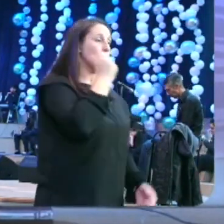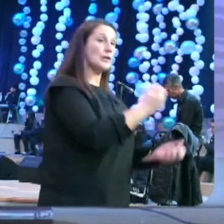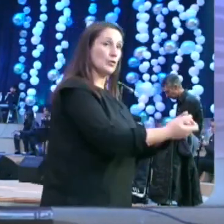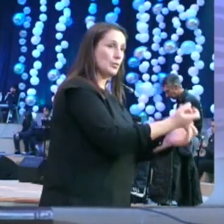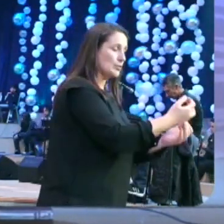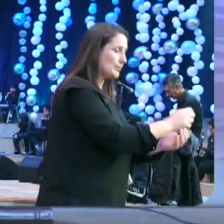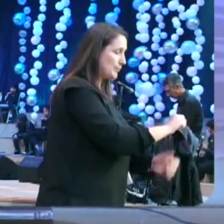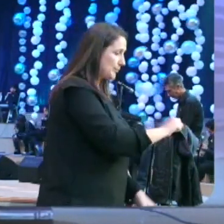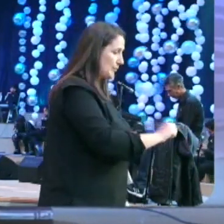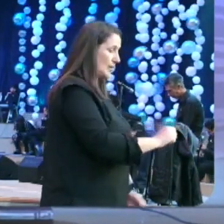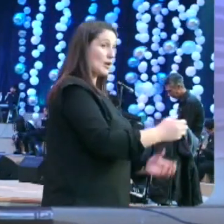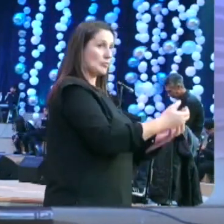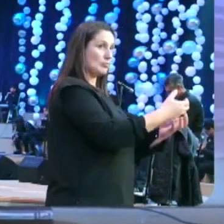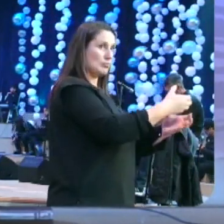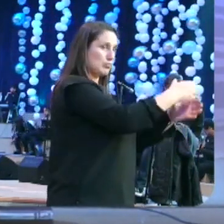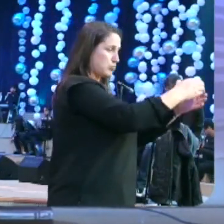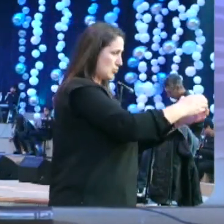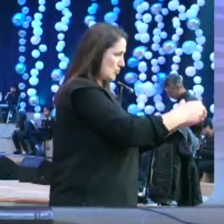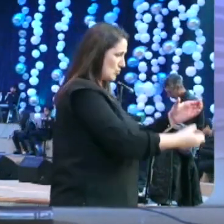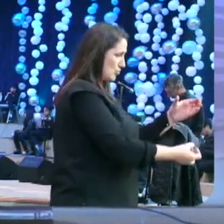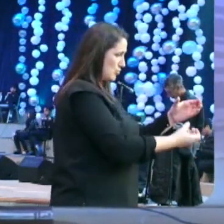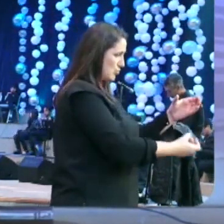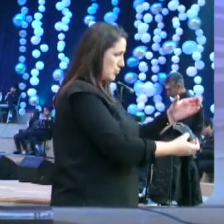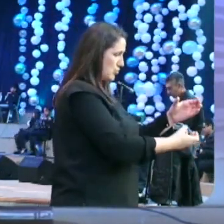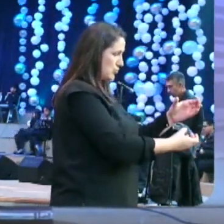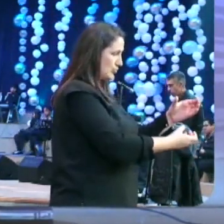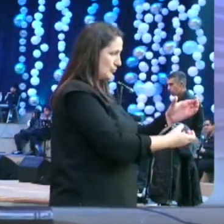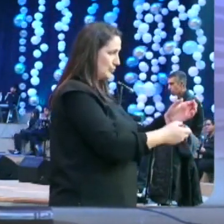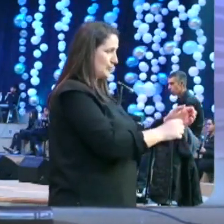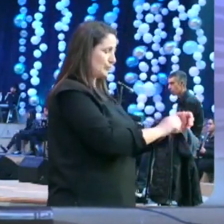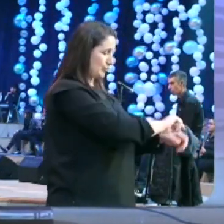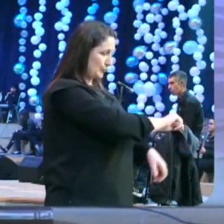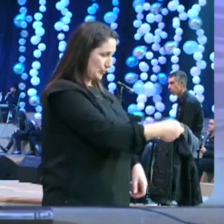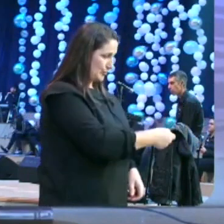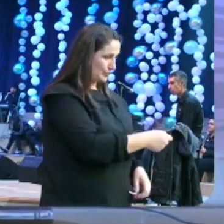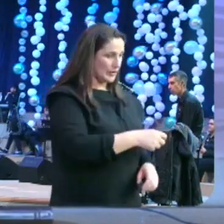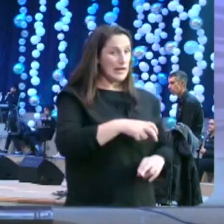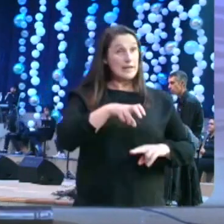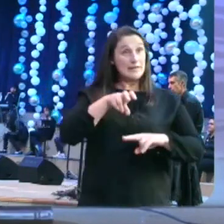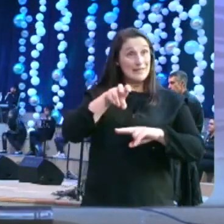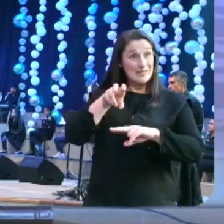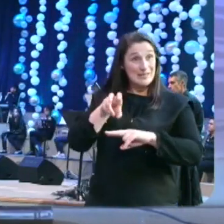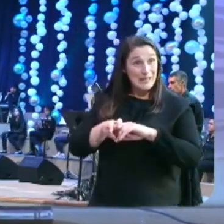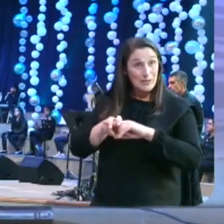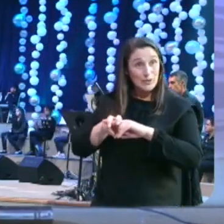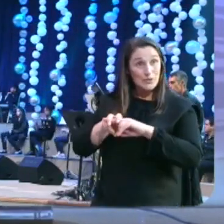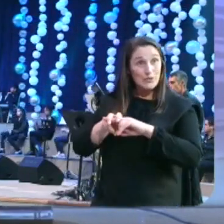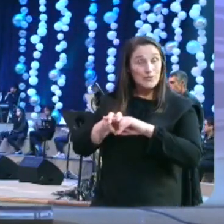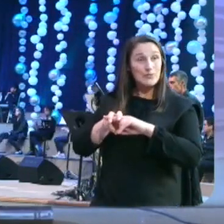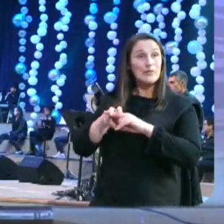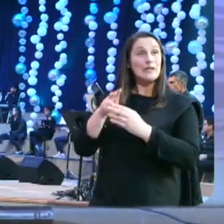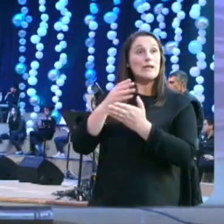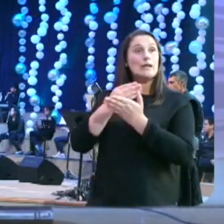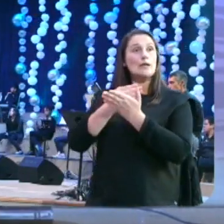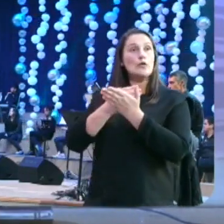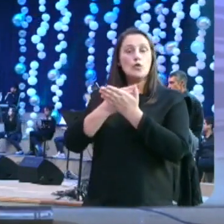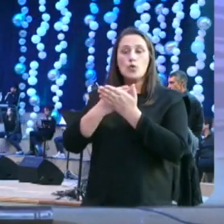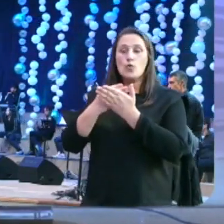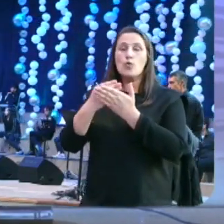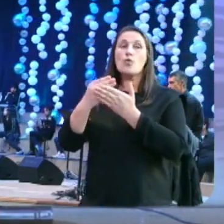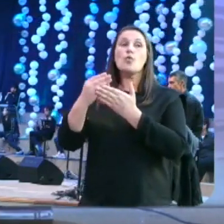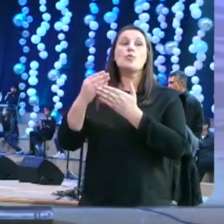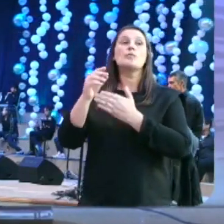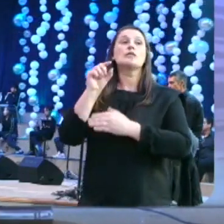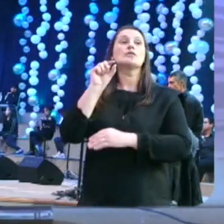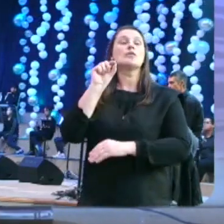fogo das panelas, sentou na mesa e começou a fazer alguma coisa que só pai e mãe